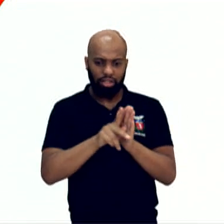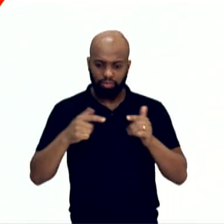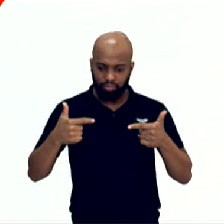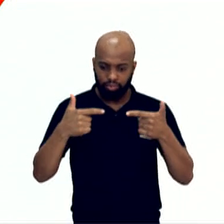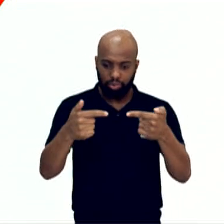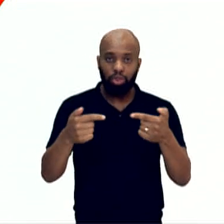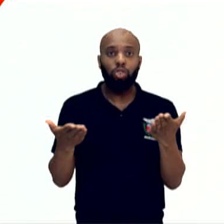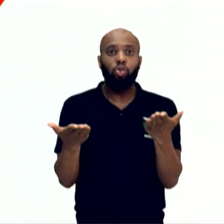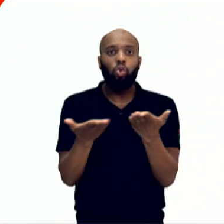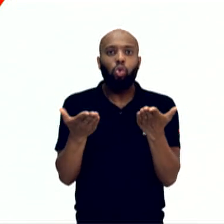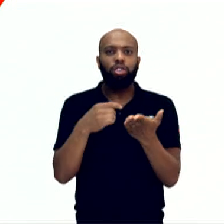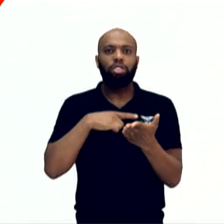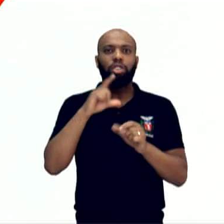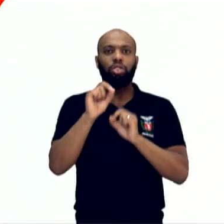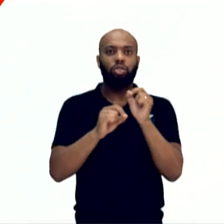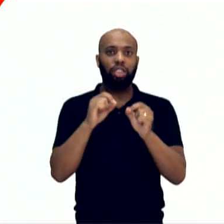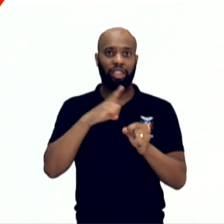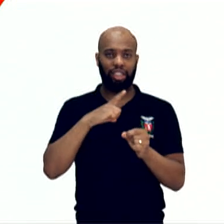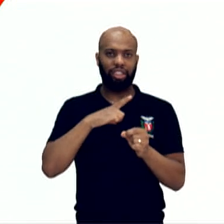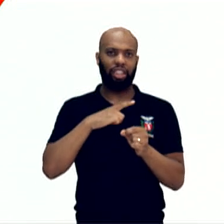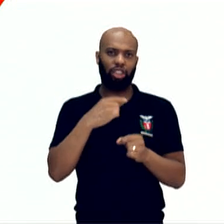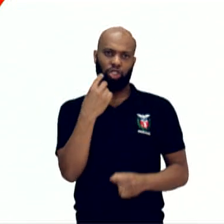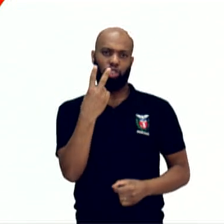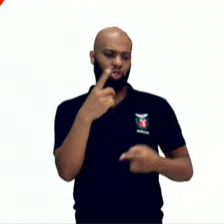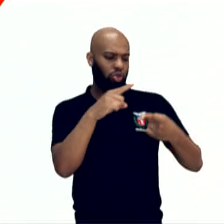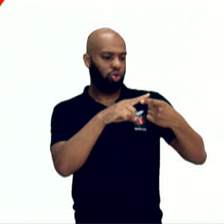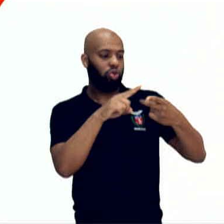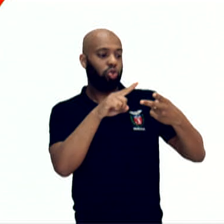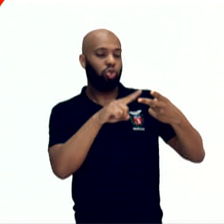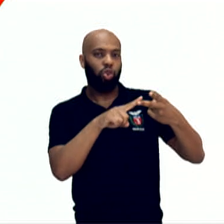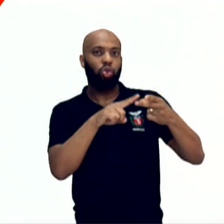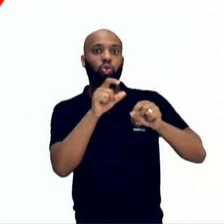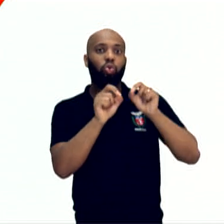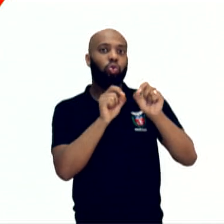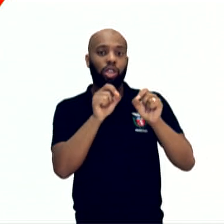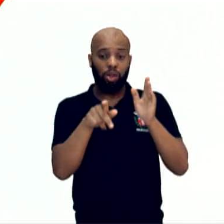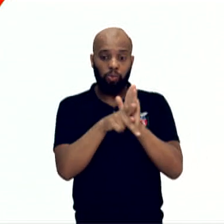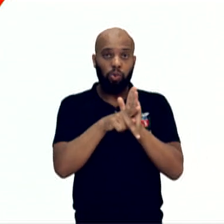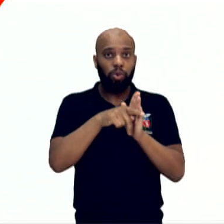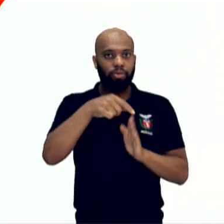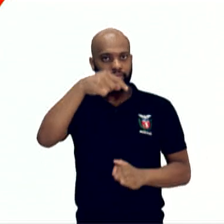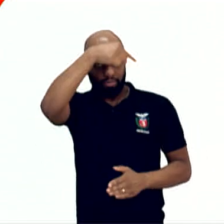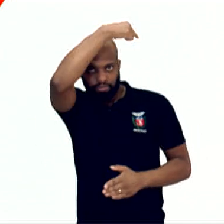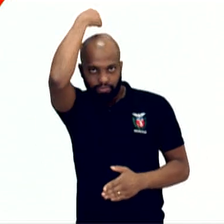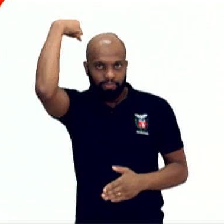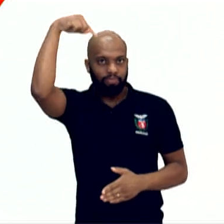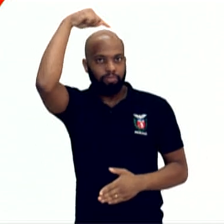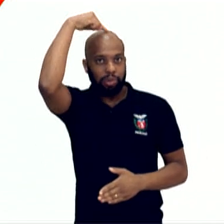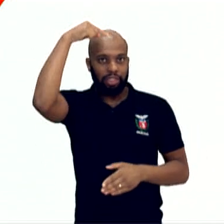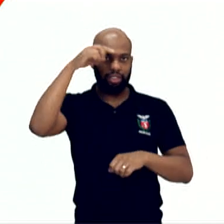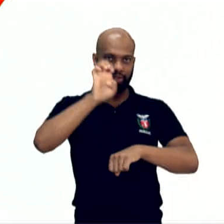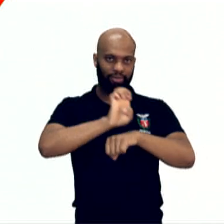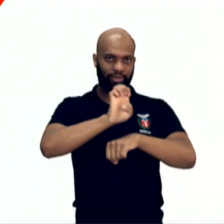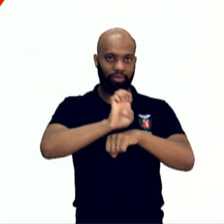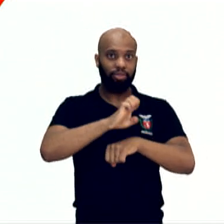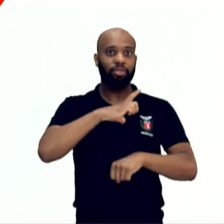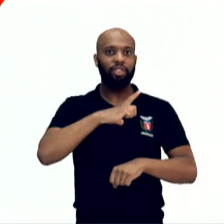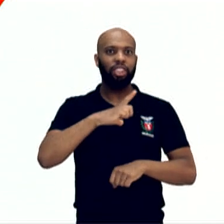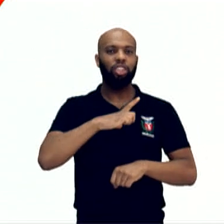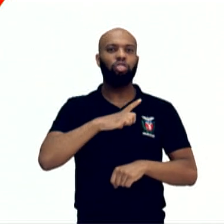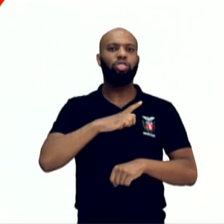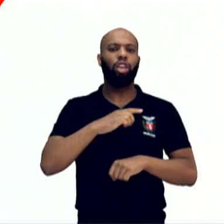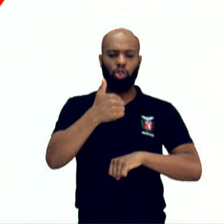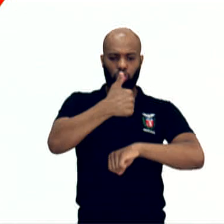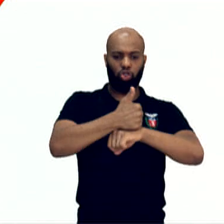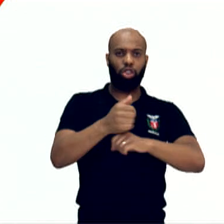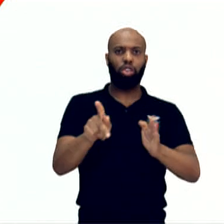municípios Cariacica e Serra. No rico chão capixaba vivia um morubixaba, que era